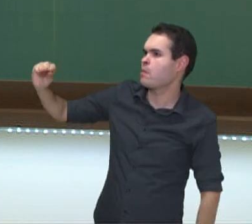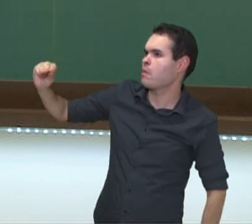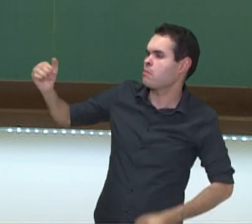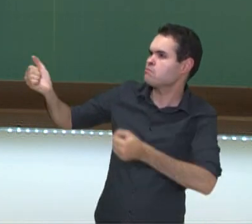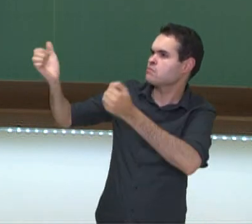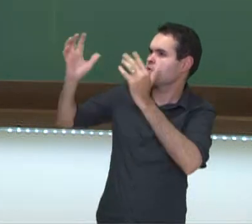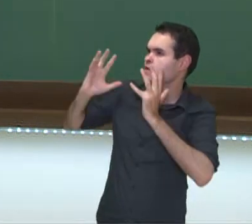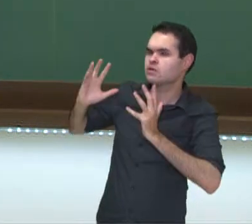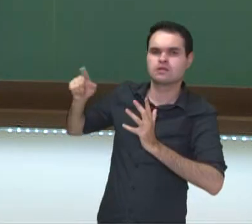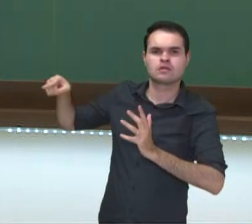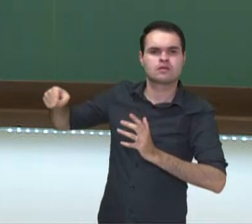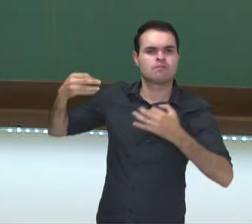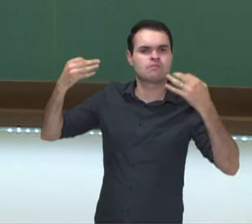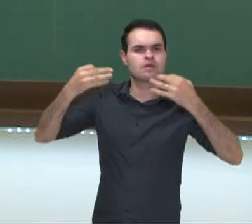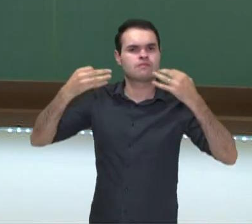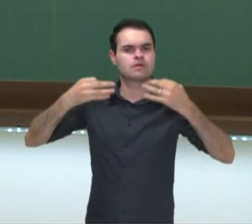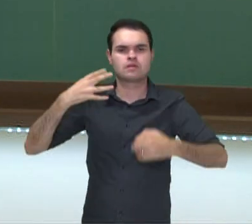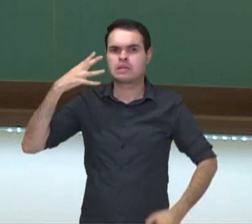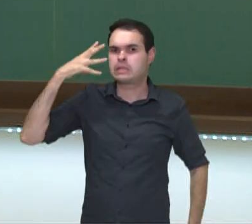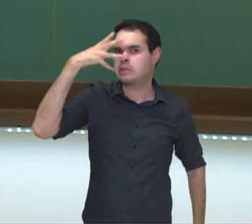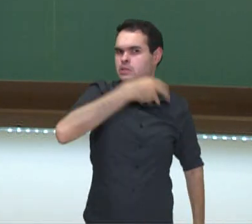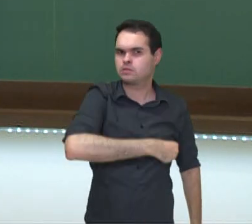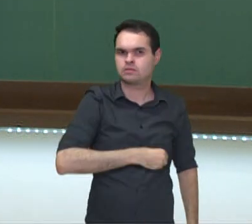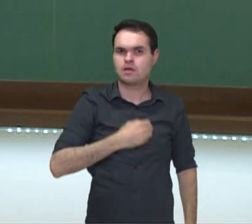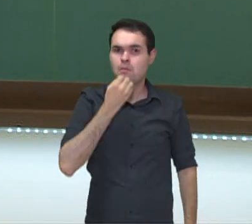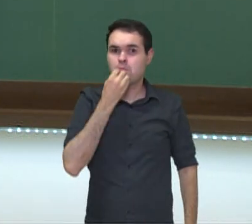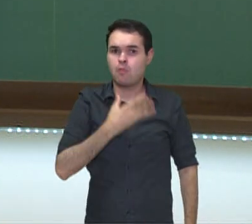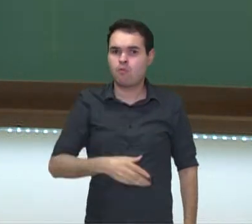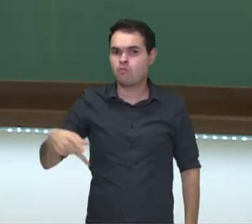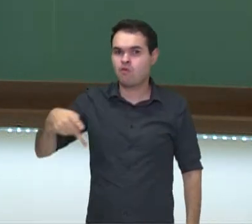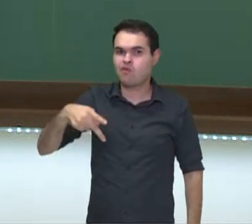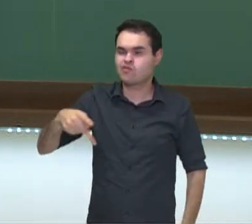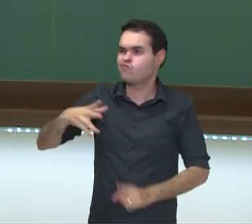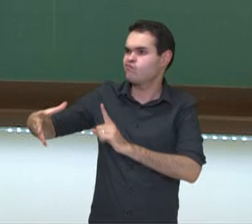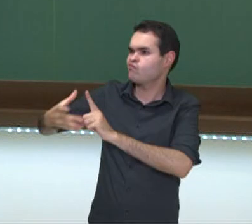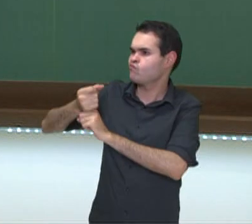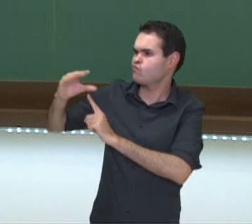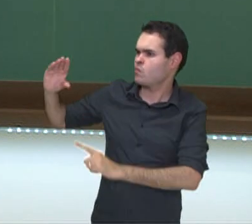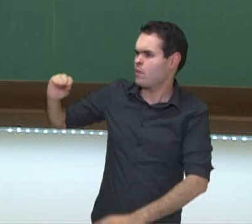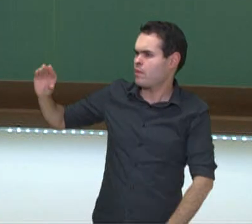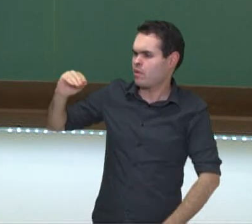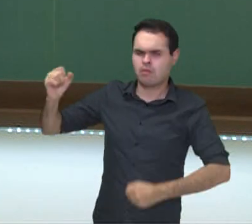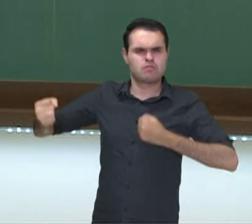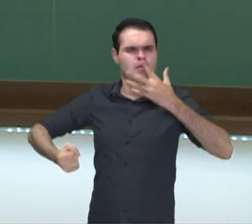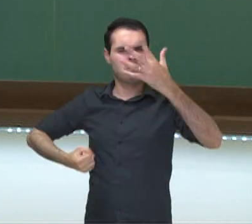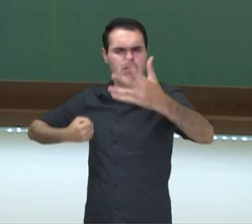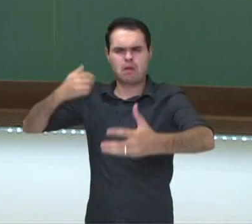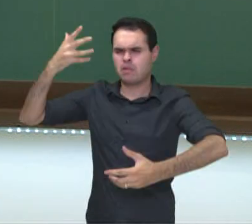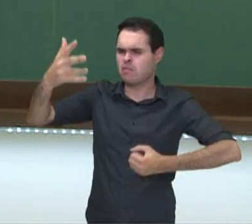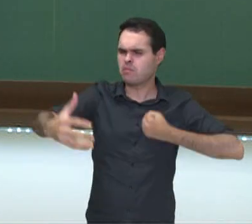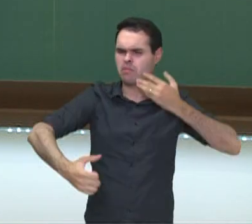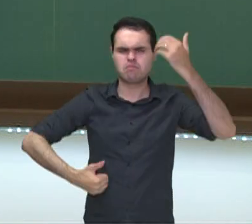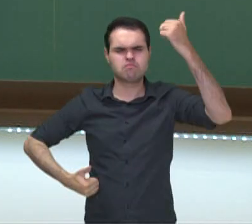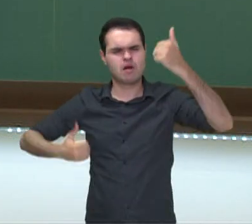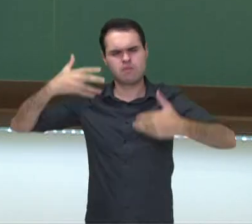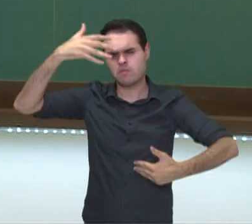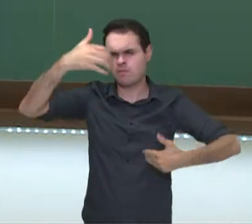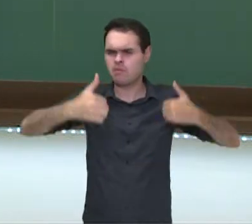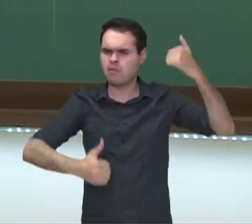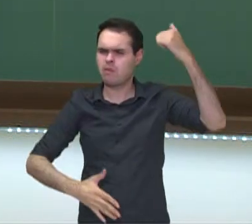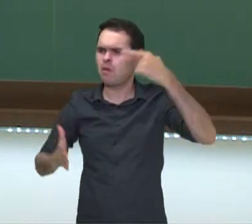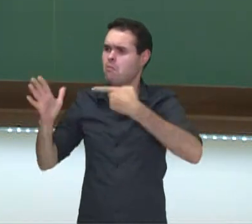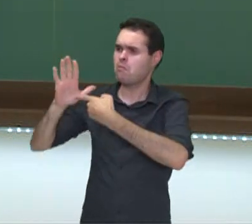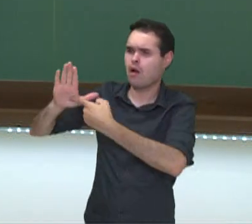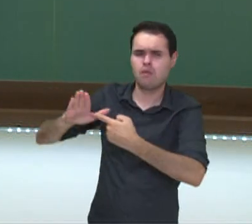por exemplo, e o professor domina aquilo que fala. Ele fala com vontade, ele fala com gosto, ele dá exemplos,